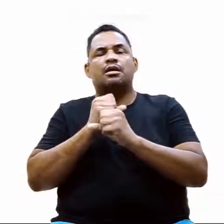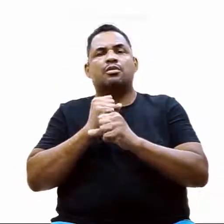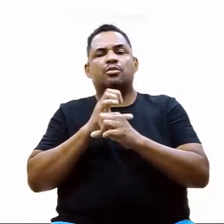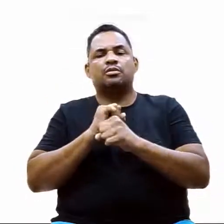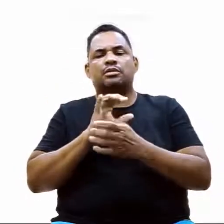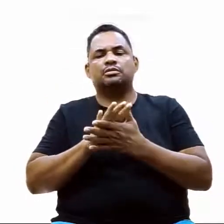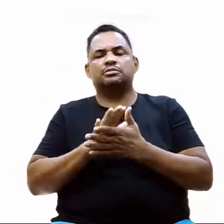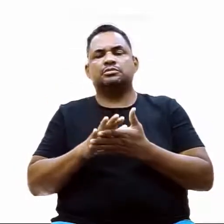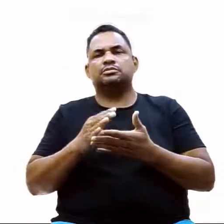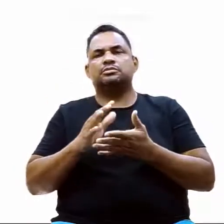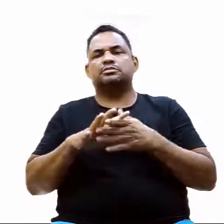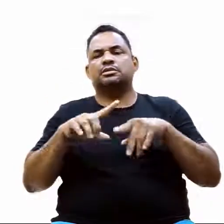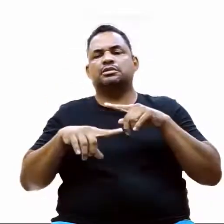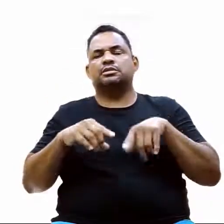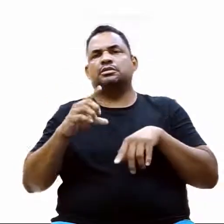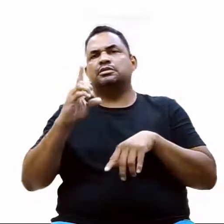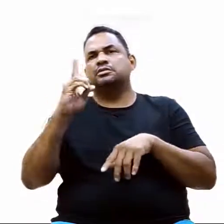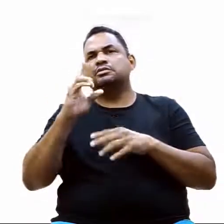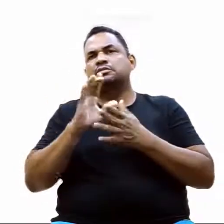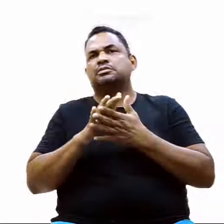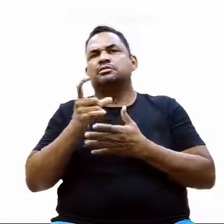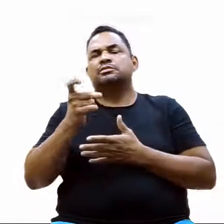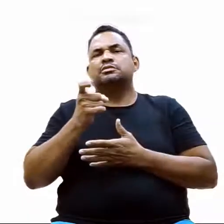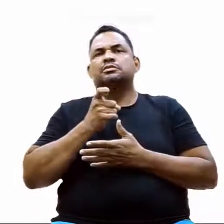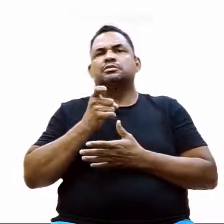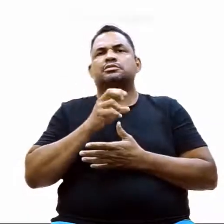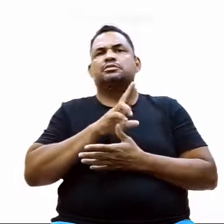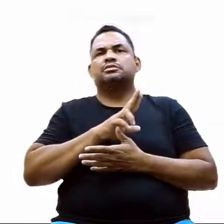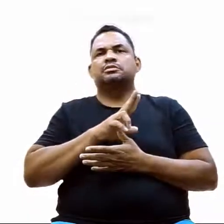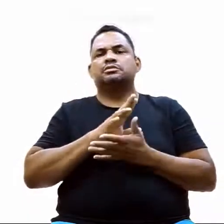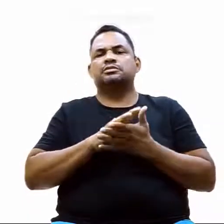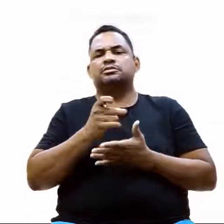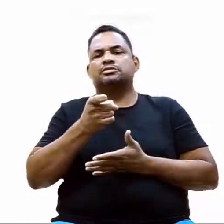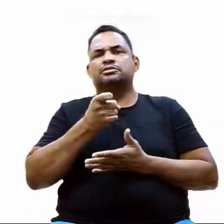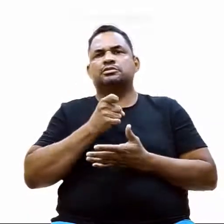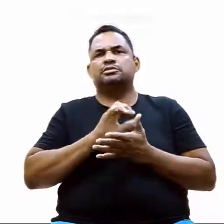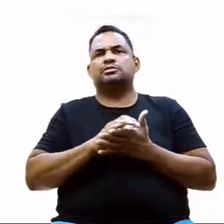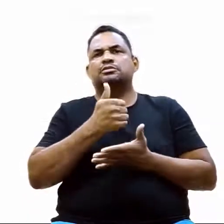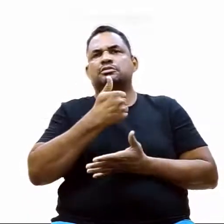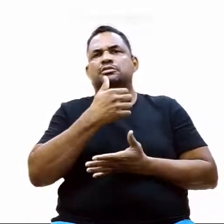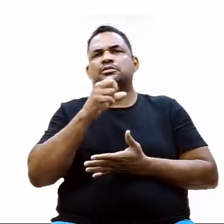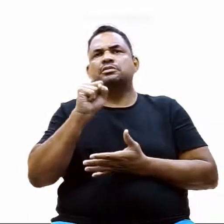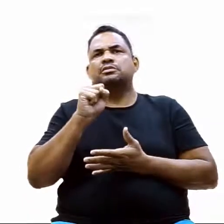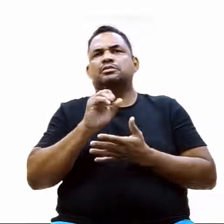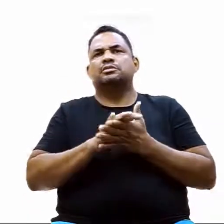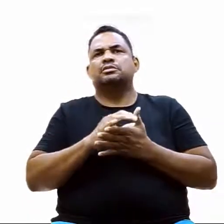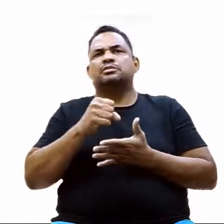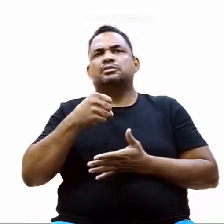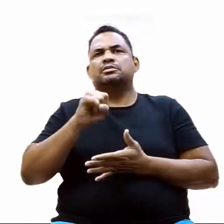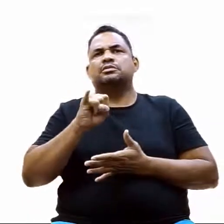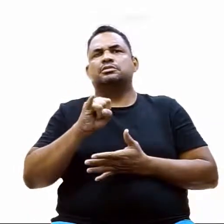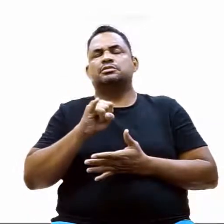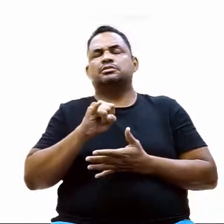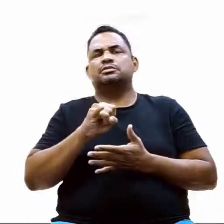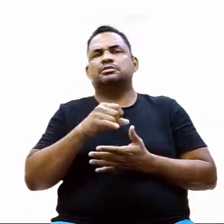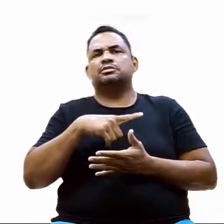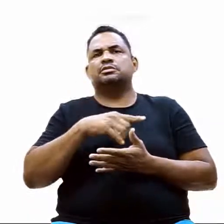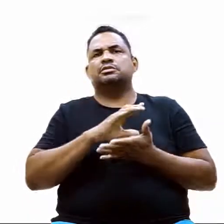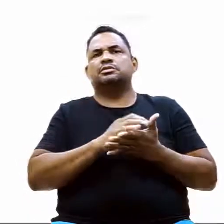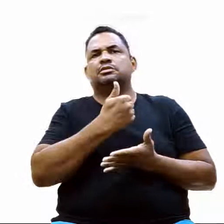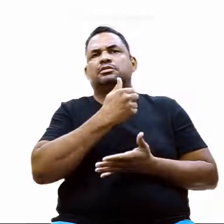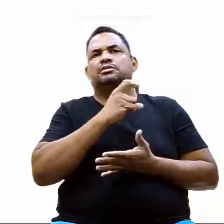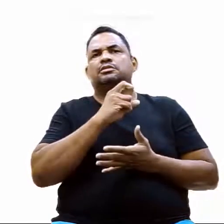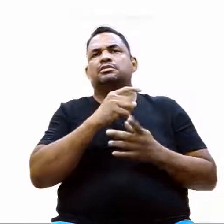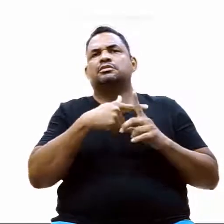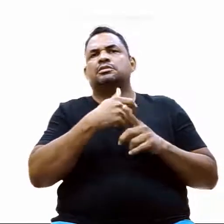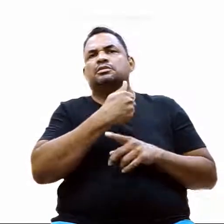de X e, olha só, X igual a 18. Por quê? Se eu tenho 15 mais 13 é 28,